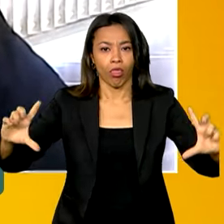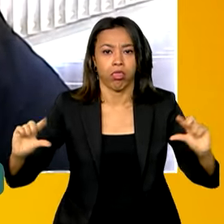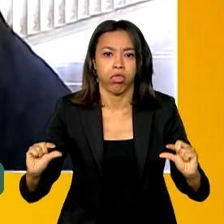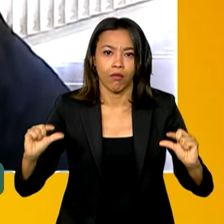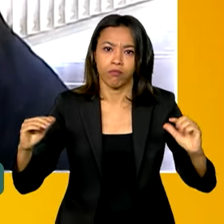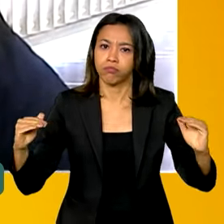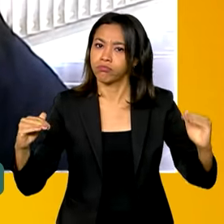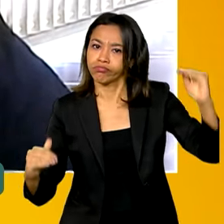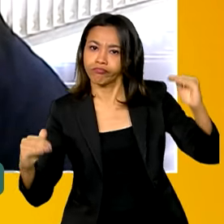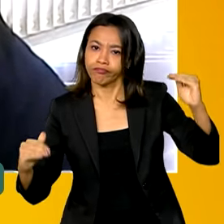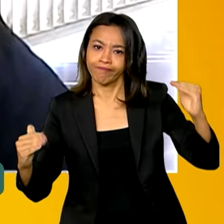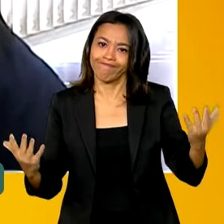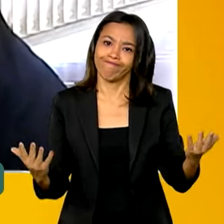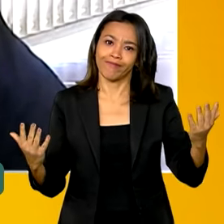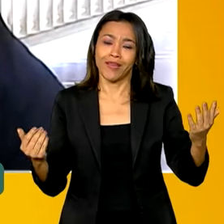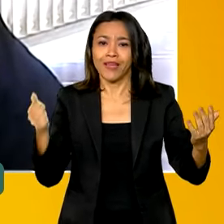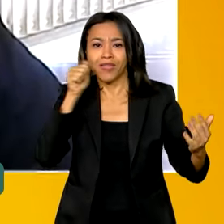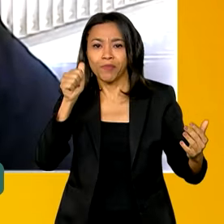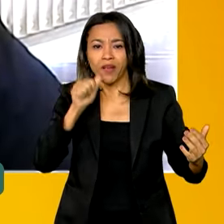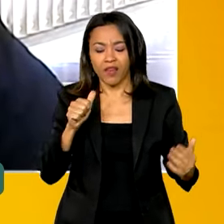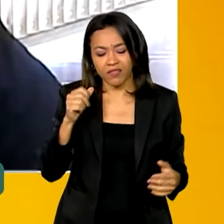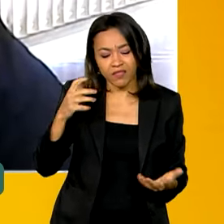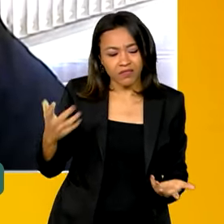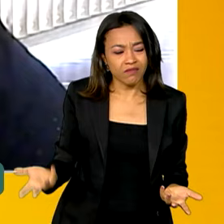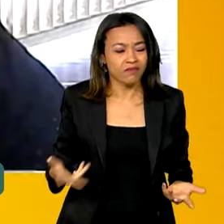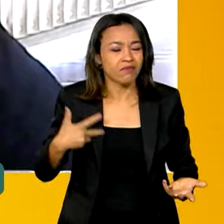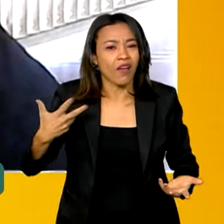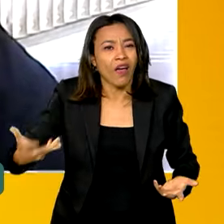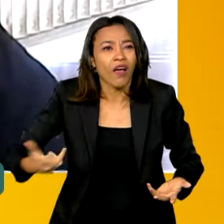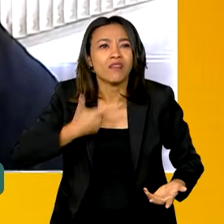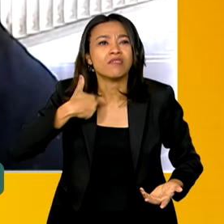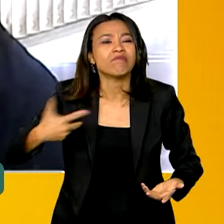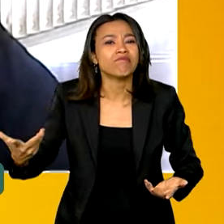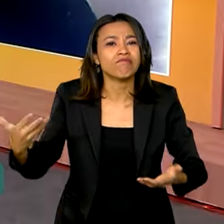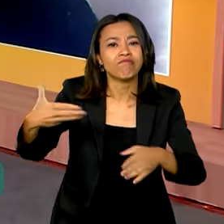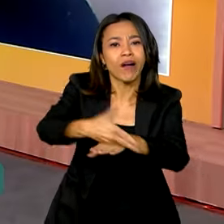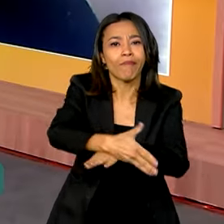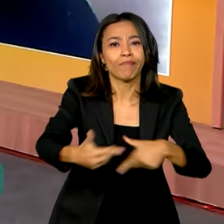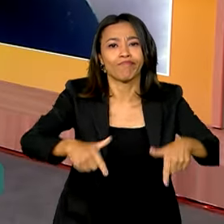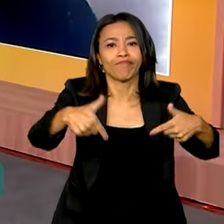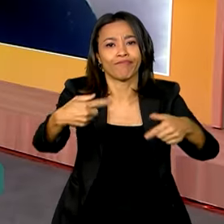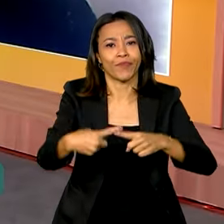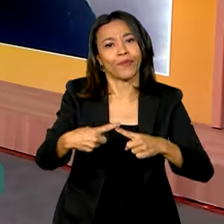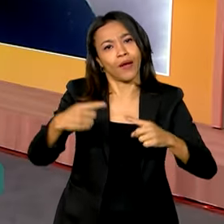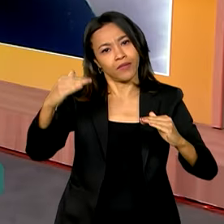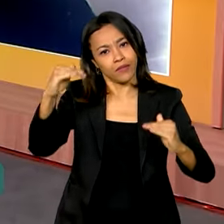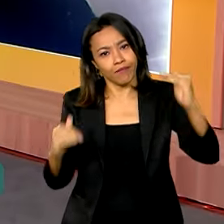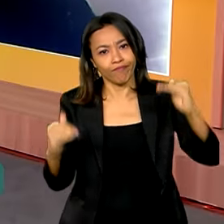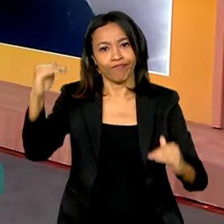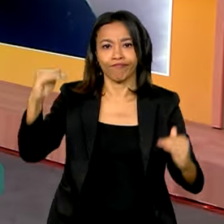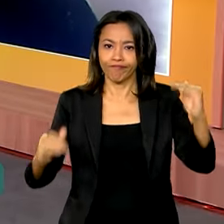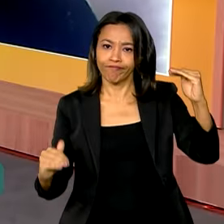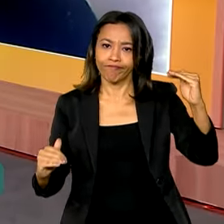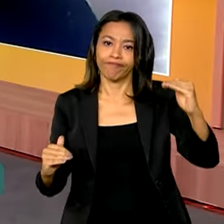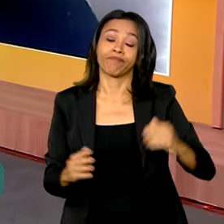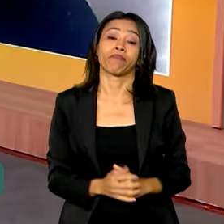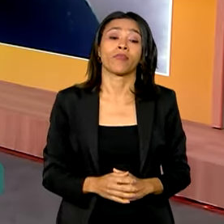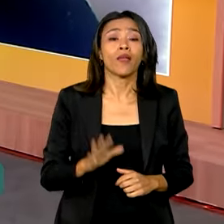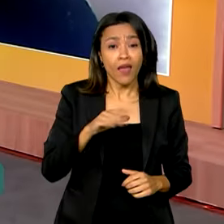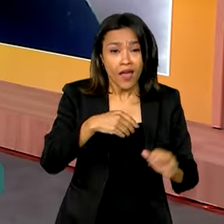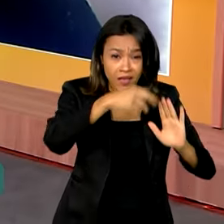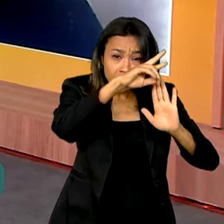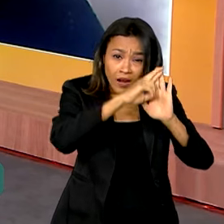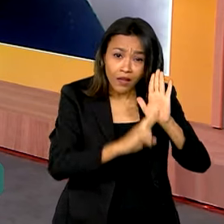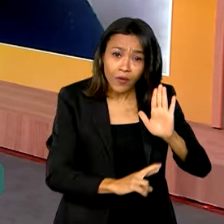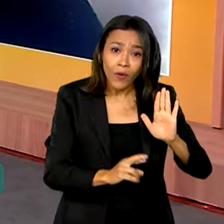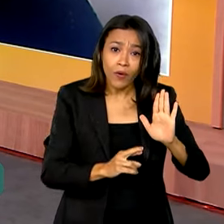tanto desestimula mulheres a estarem no mundo do trabalho. Secretária, esses relatórios são periódicos e eu queria